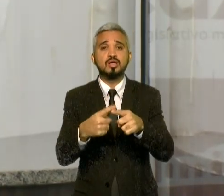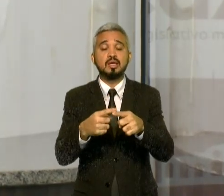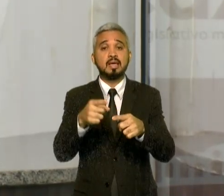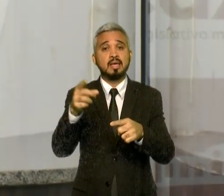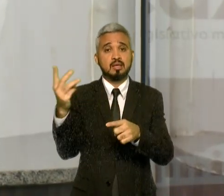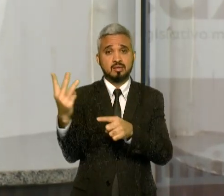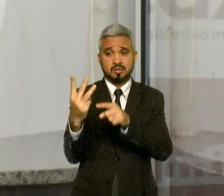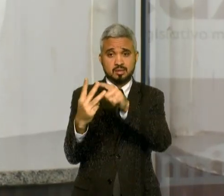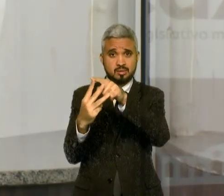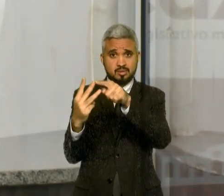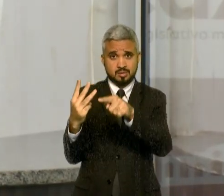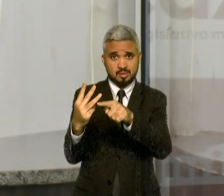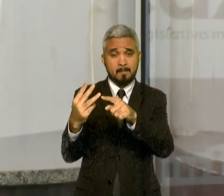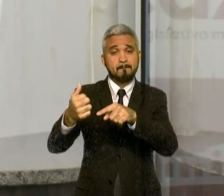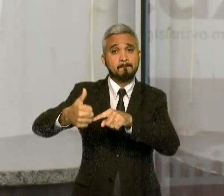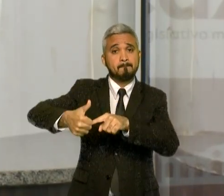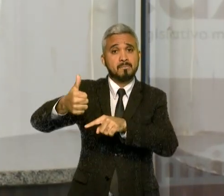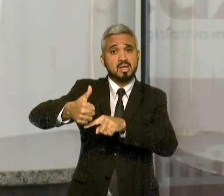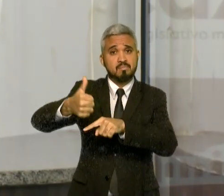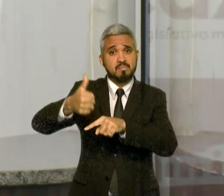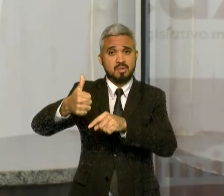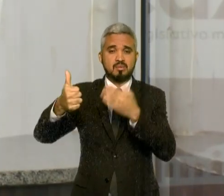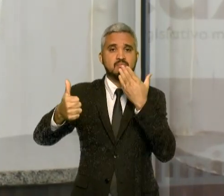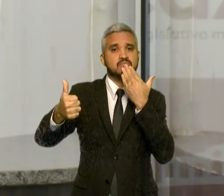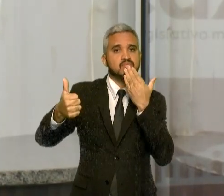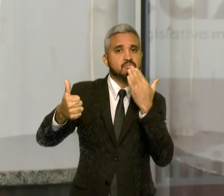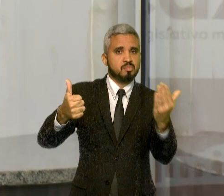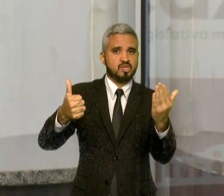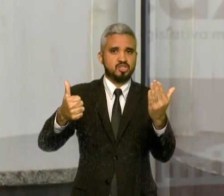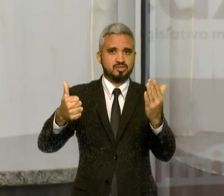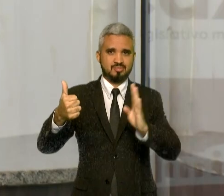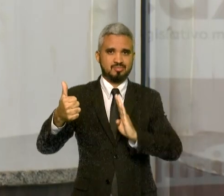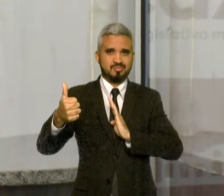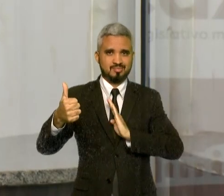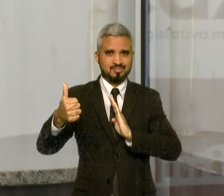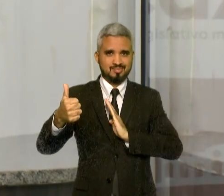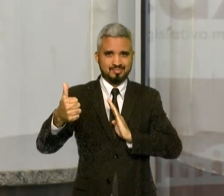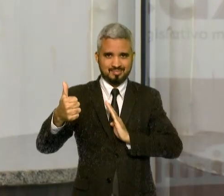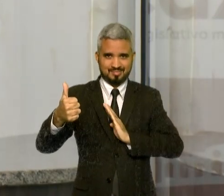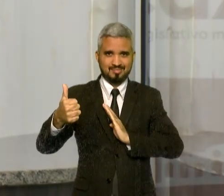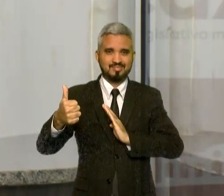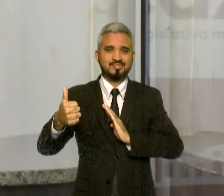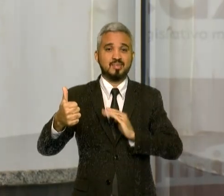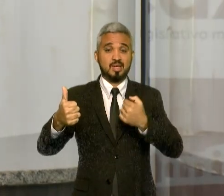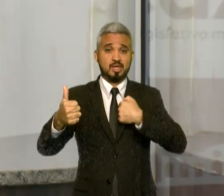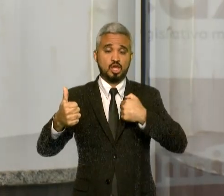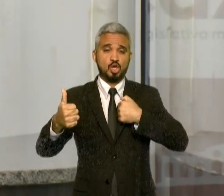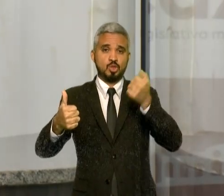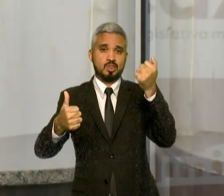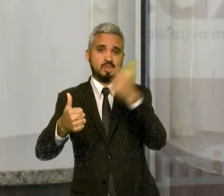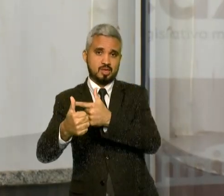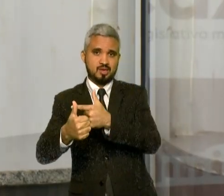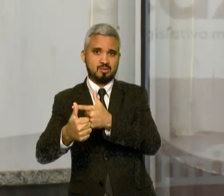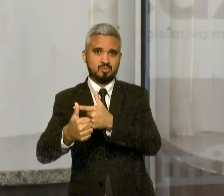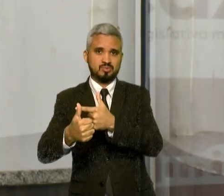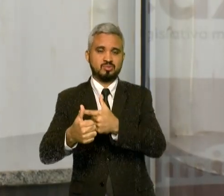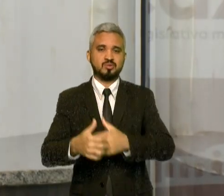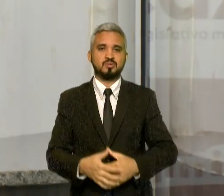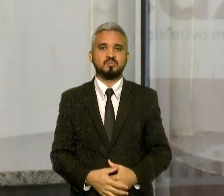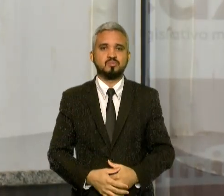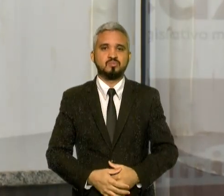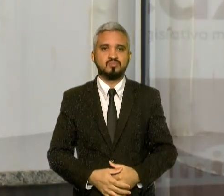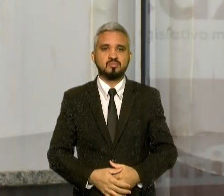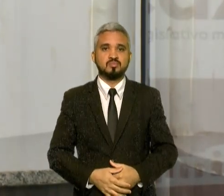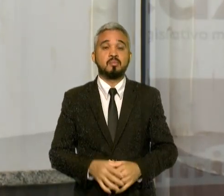com requerimento anterior ao nosso requerimento, ao requerimento meu e de deputada Cláudia Coutinho, e